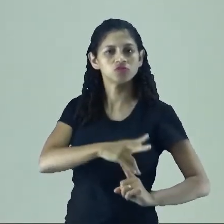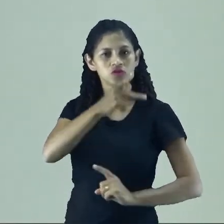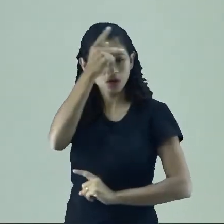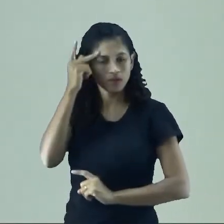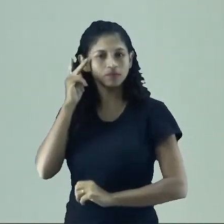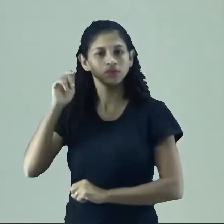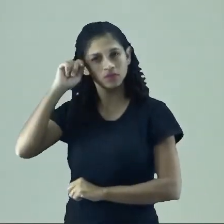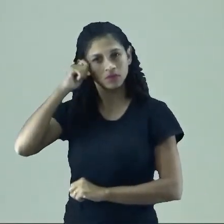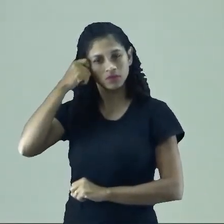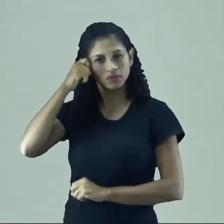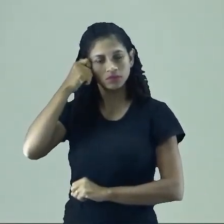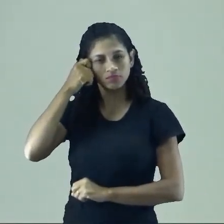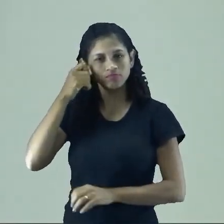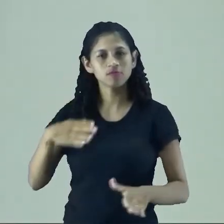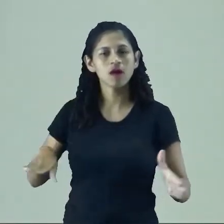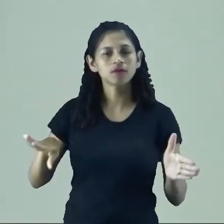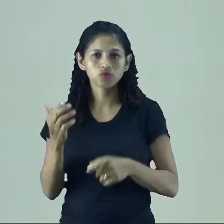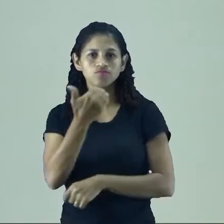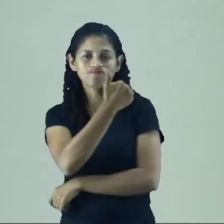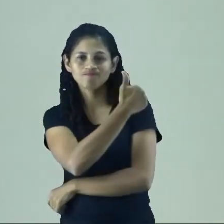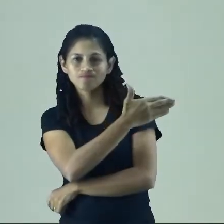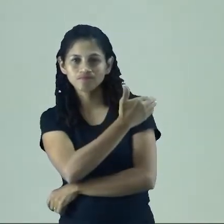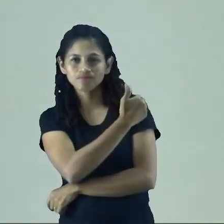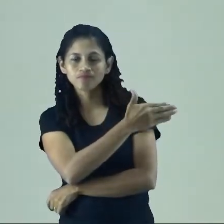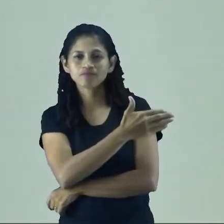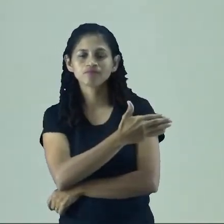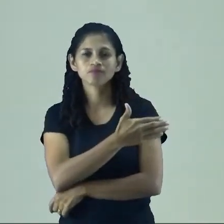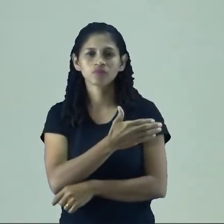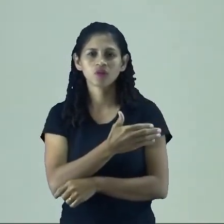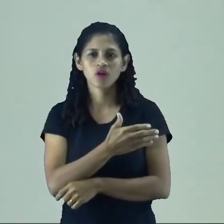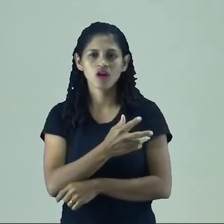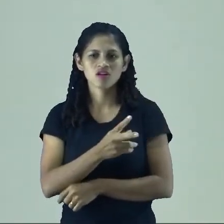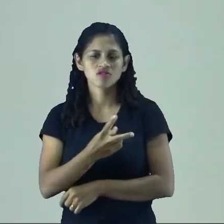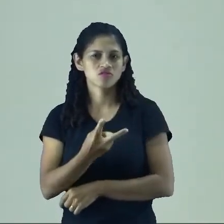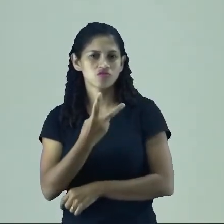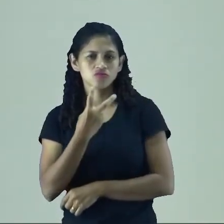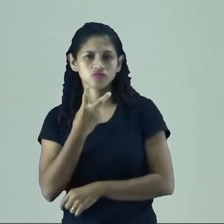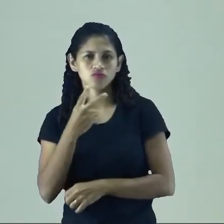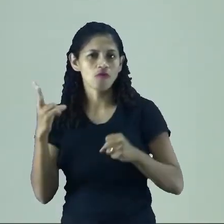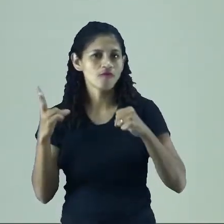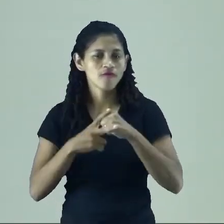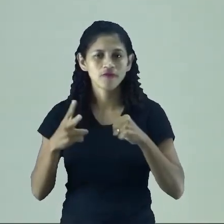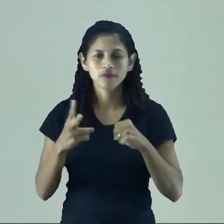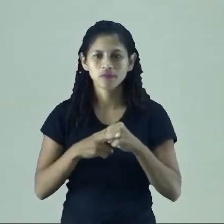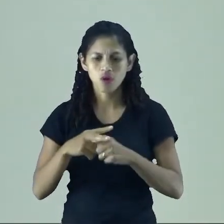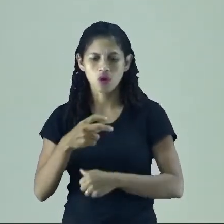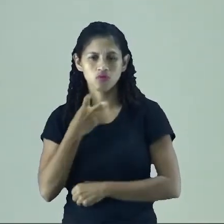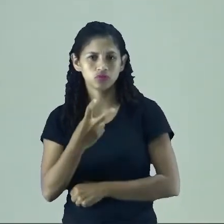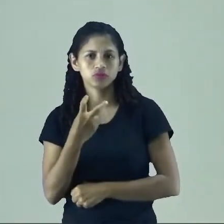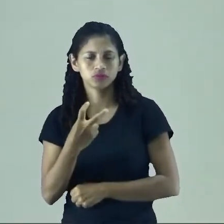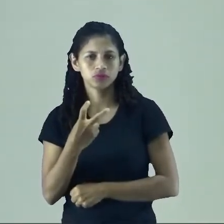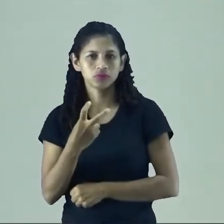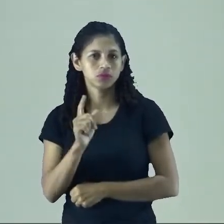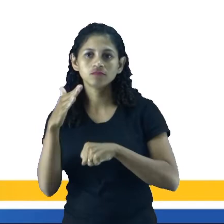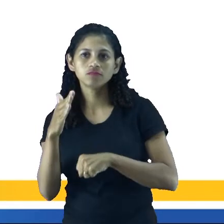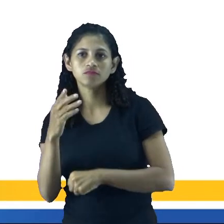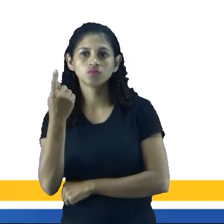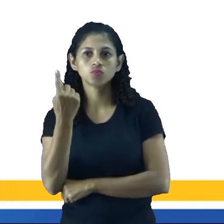uma consciência de classe. E essa consciência de classe, ela é absolutamente necessária